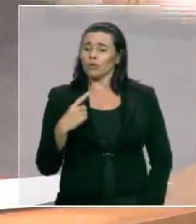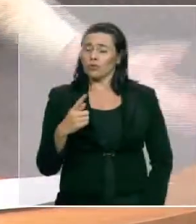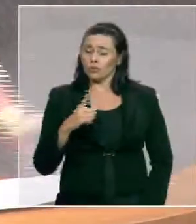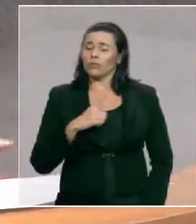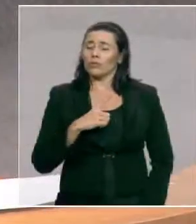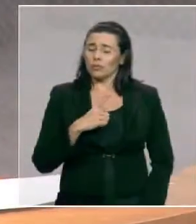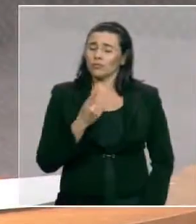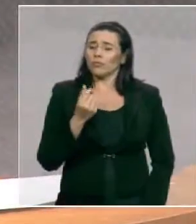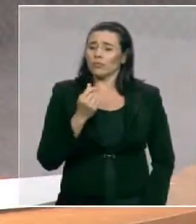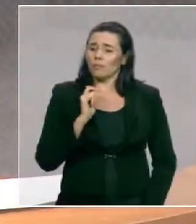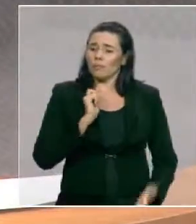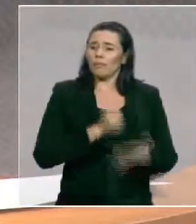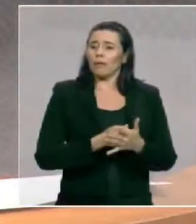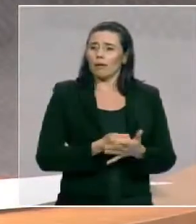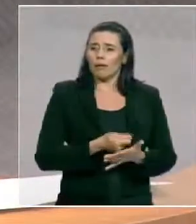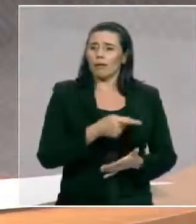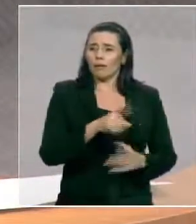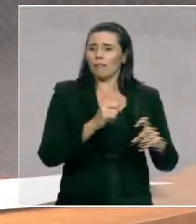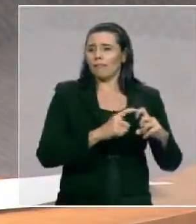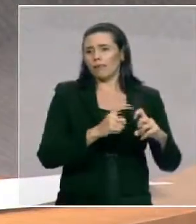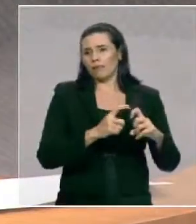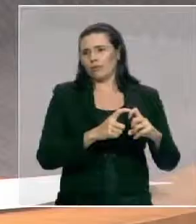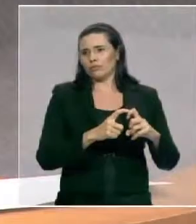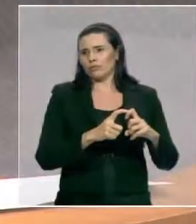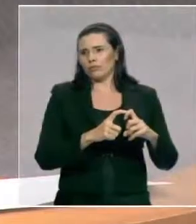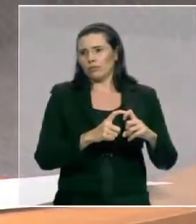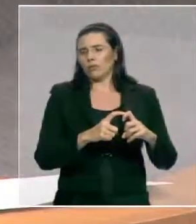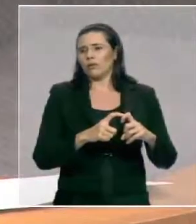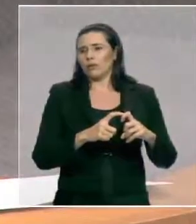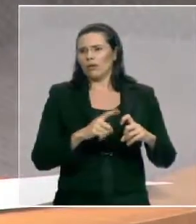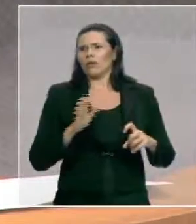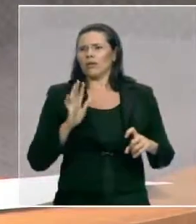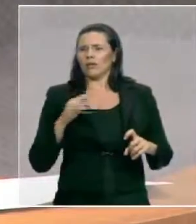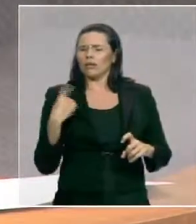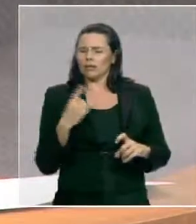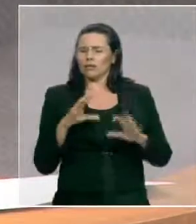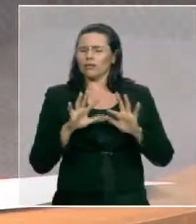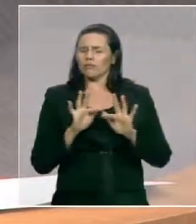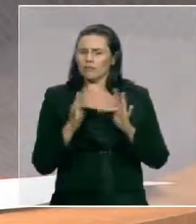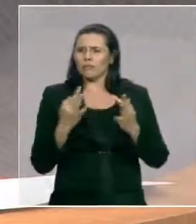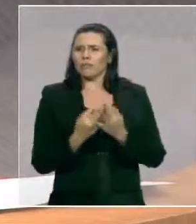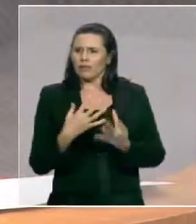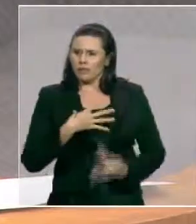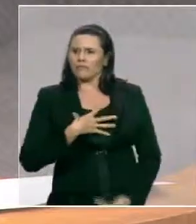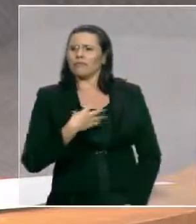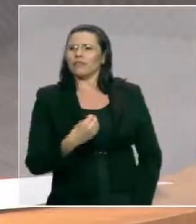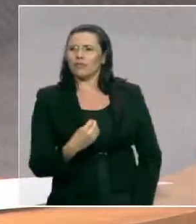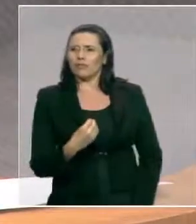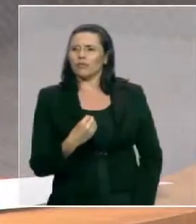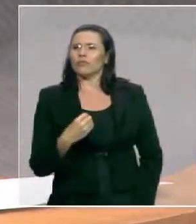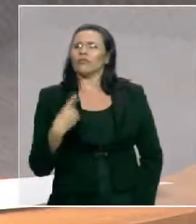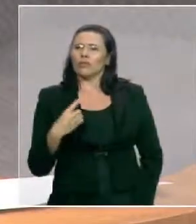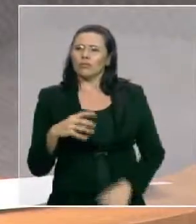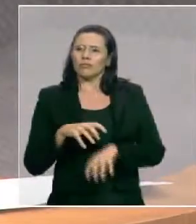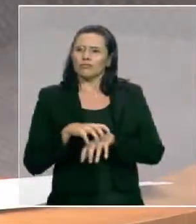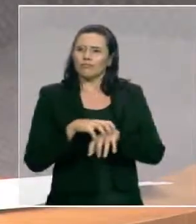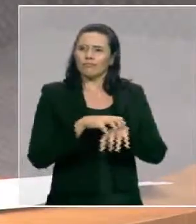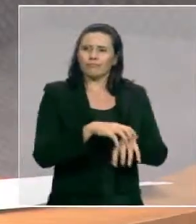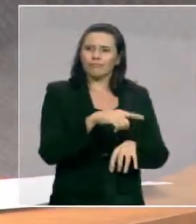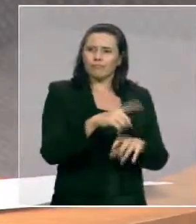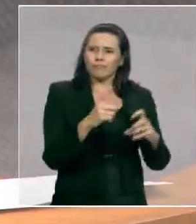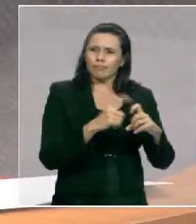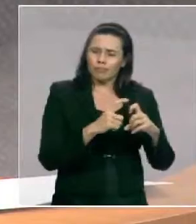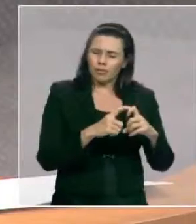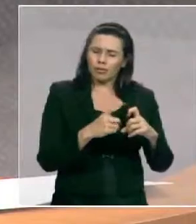vamos no médico. Nossos filhos, nós temos dinheiro para levar os nossos filhos no médico, deputado